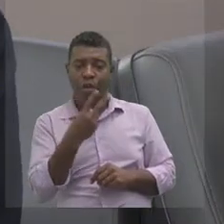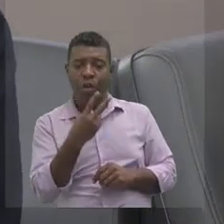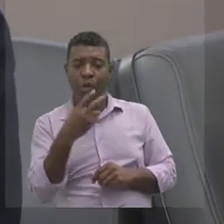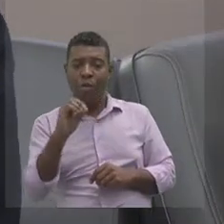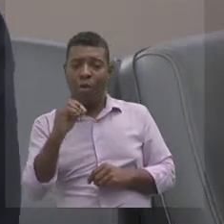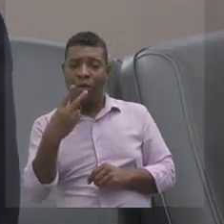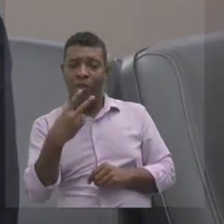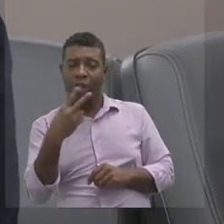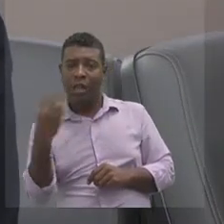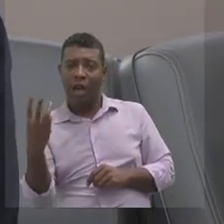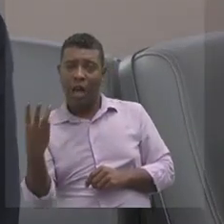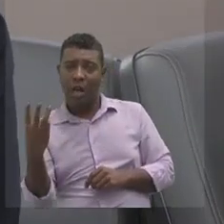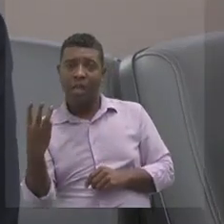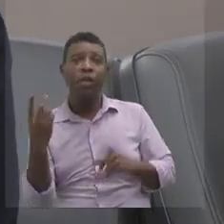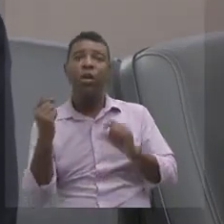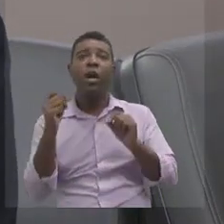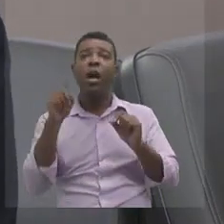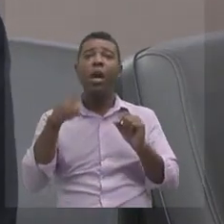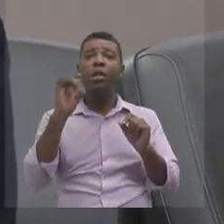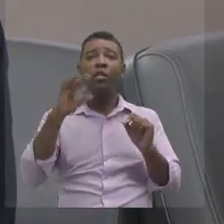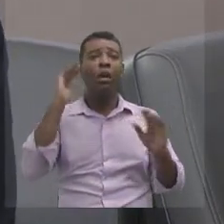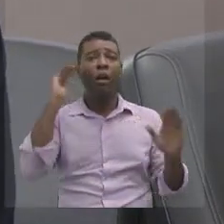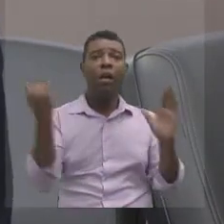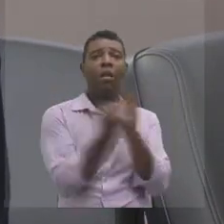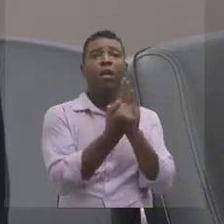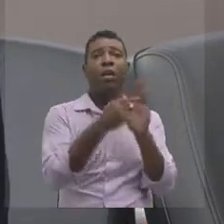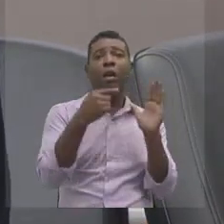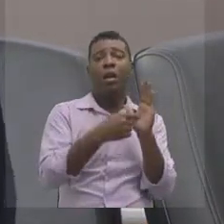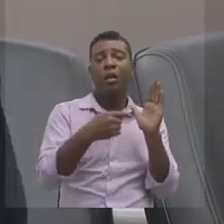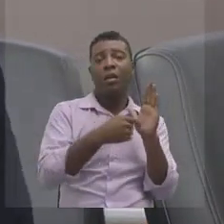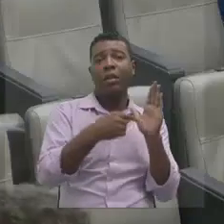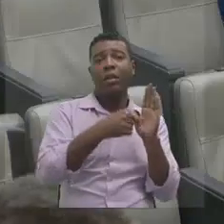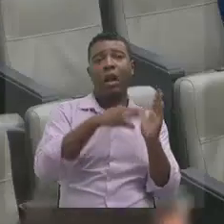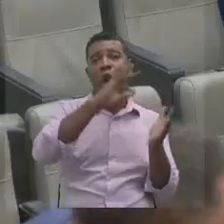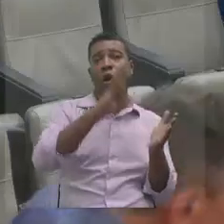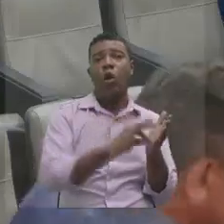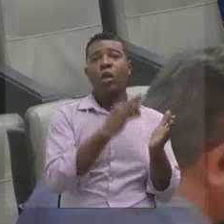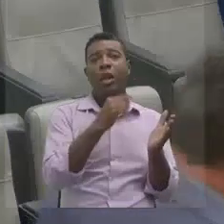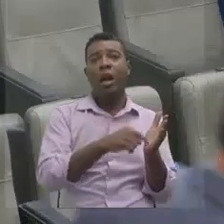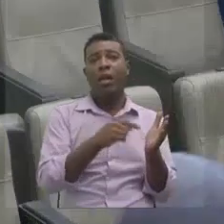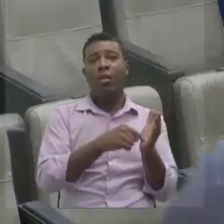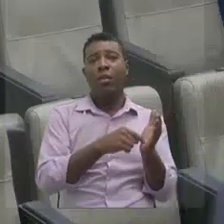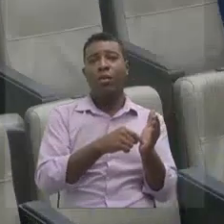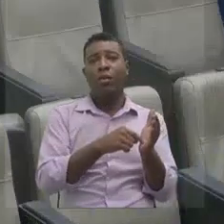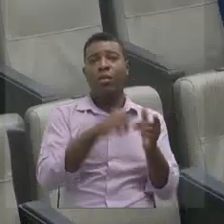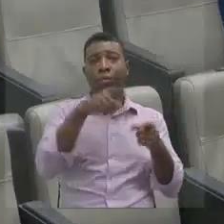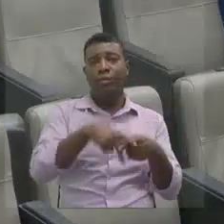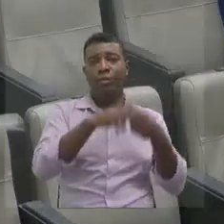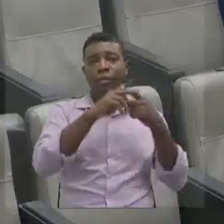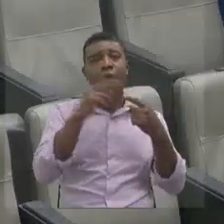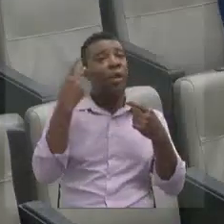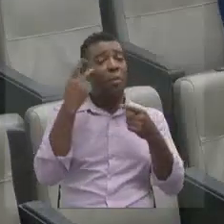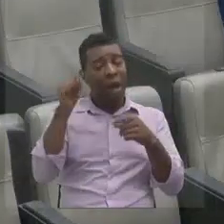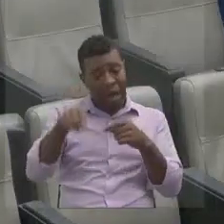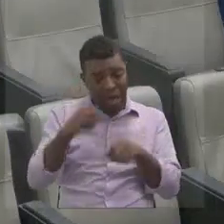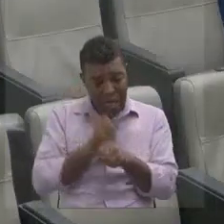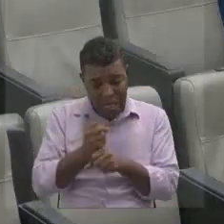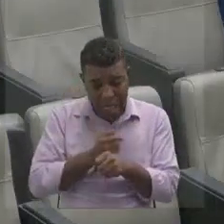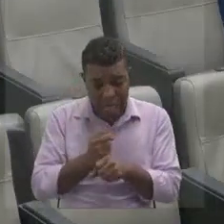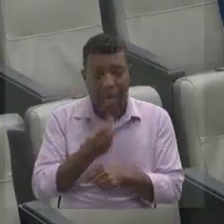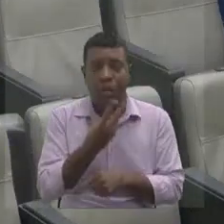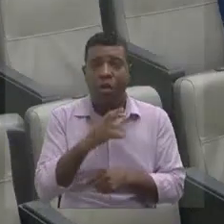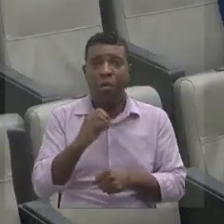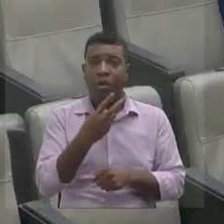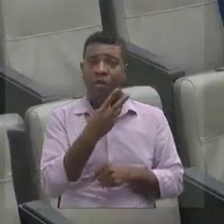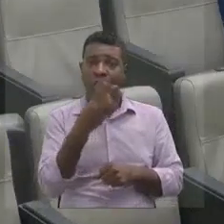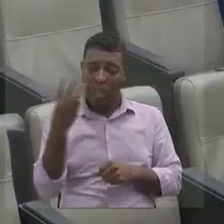simplesmente um comprimento contratual de uma previsão em relação ao reajuste para esse ano para 2023 o que que tá